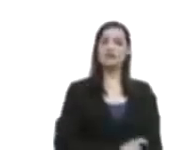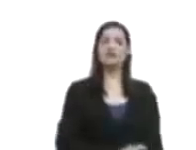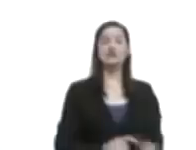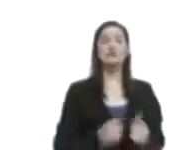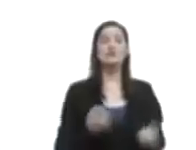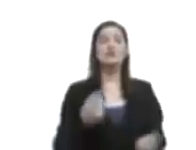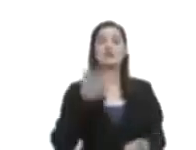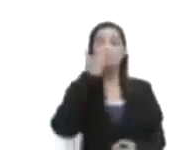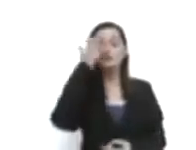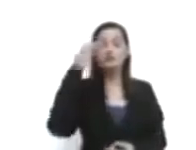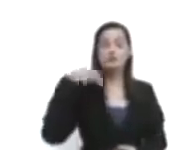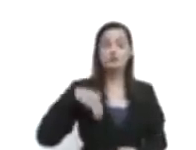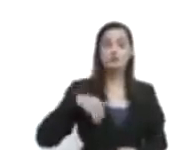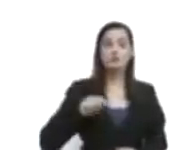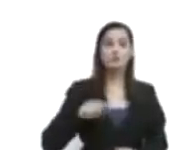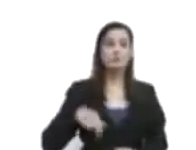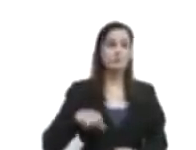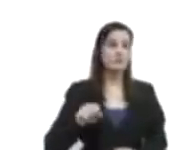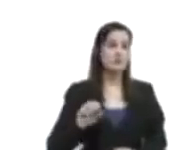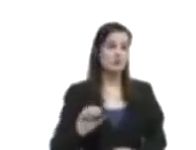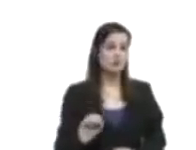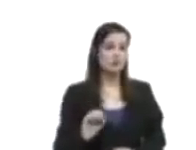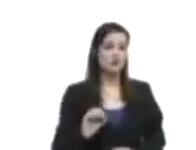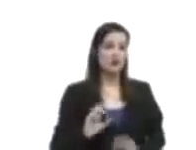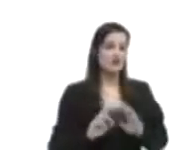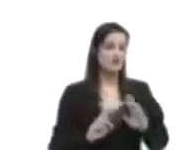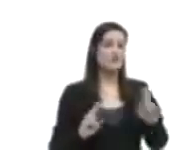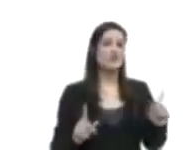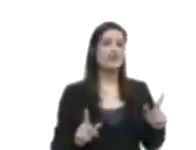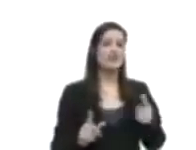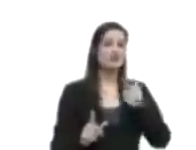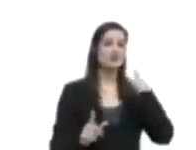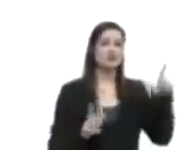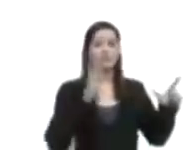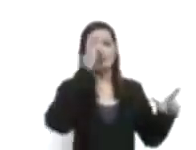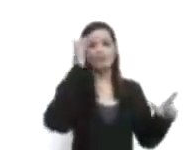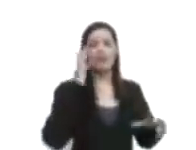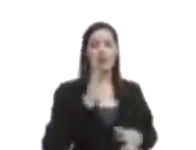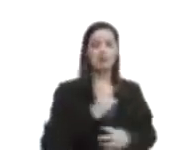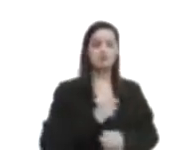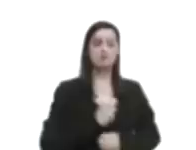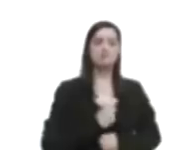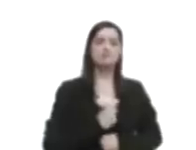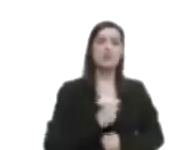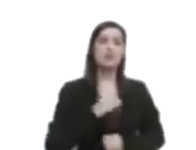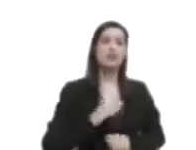manso tem uma diferença dos demais: elas estão dominadas, elas têm